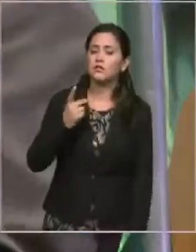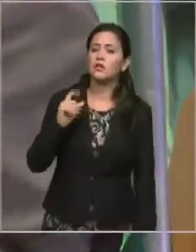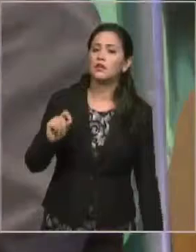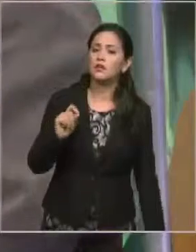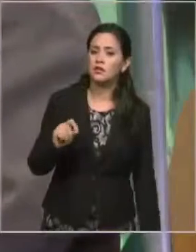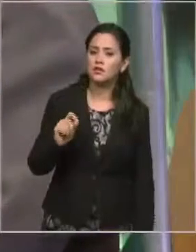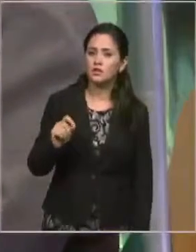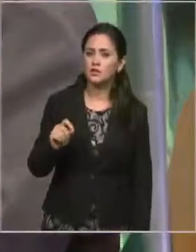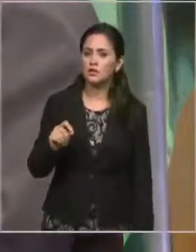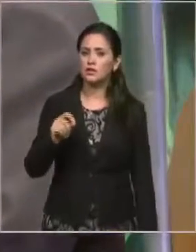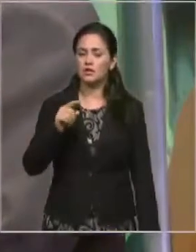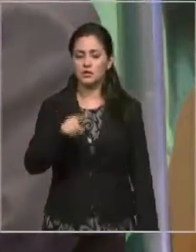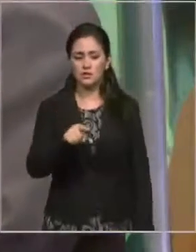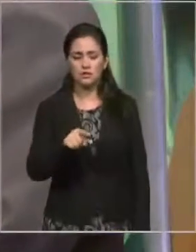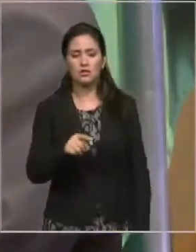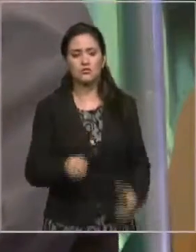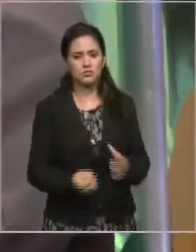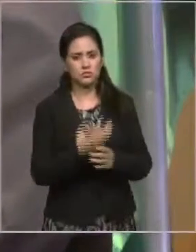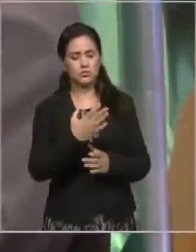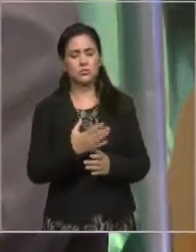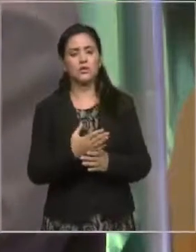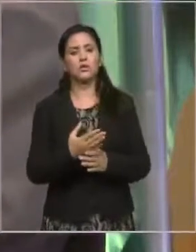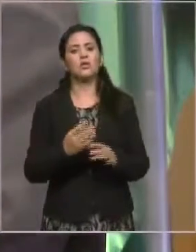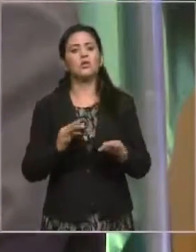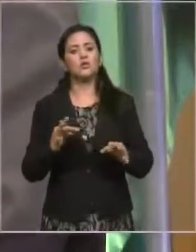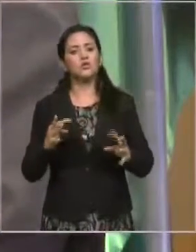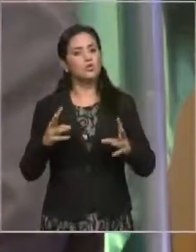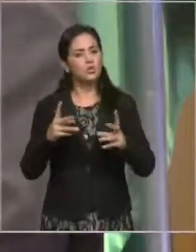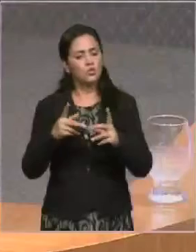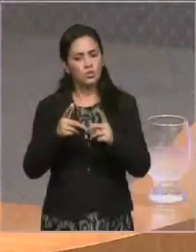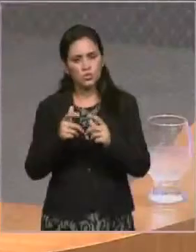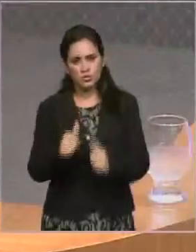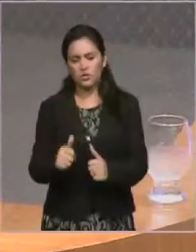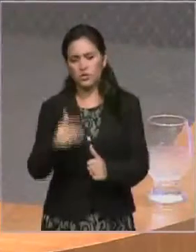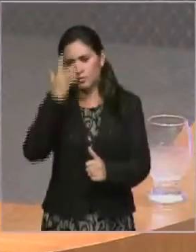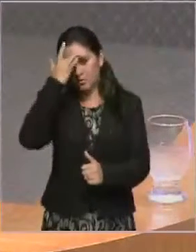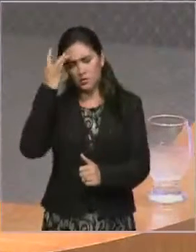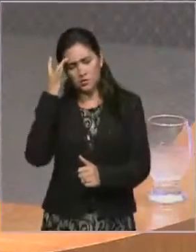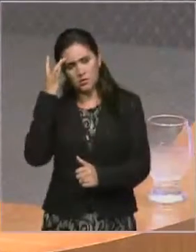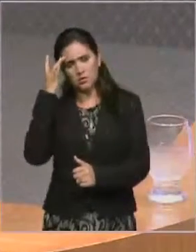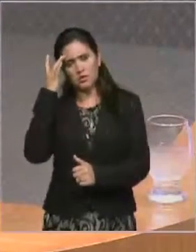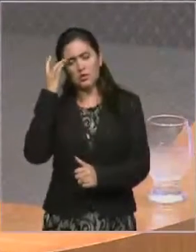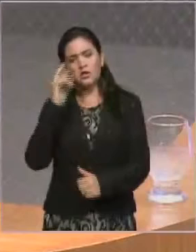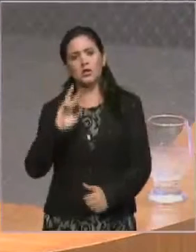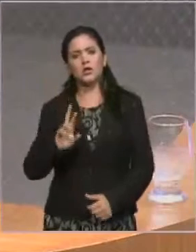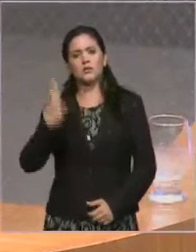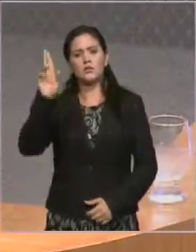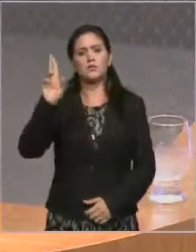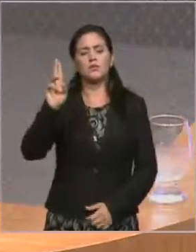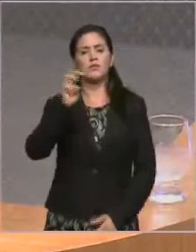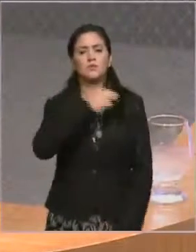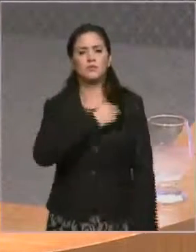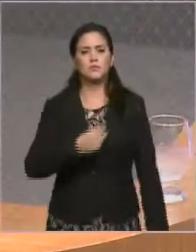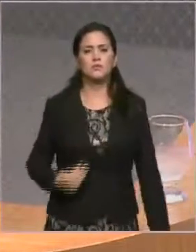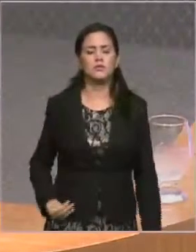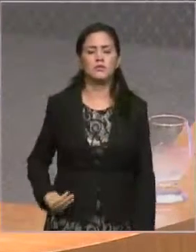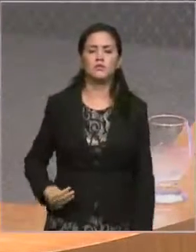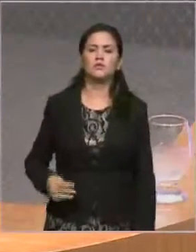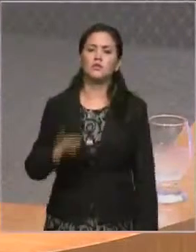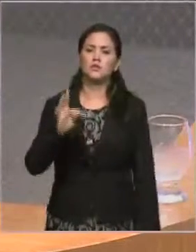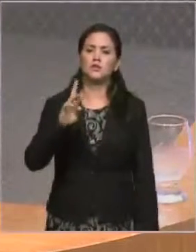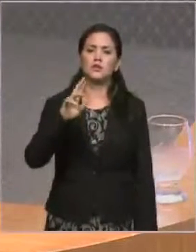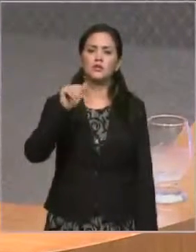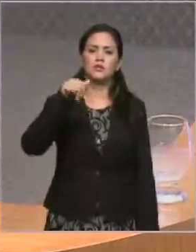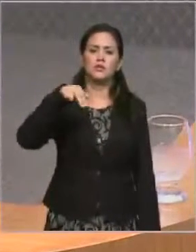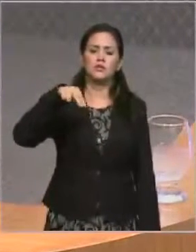staff do Ministério dos Transportes, presidente da NTT, diretor nacional do DENIT, Dr. Walter